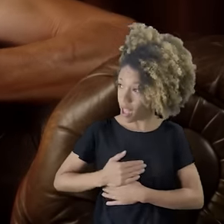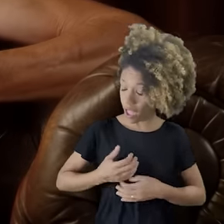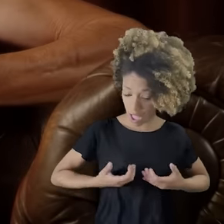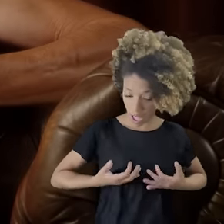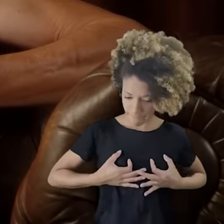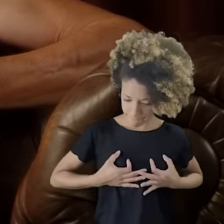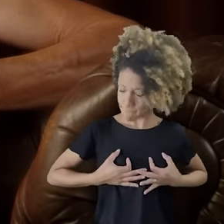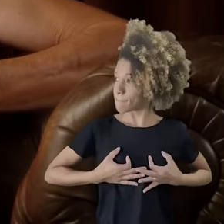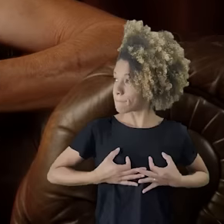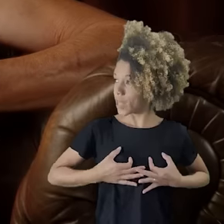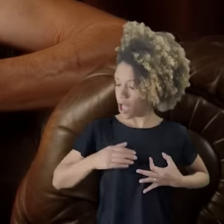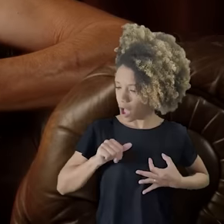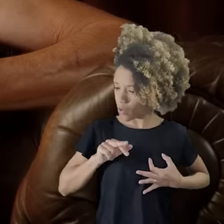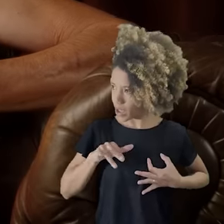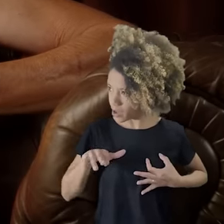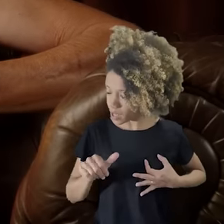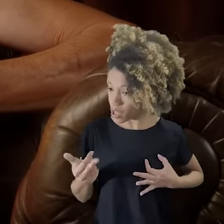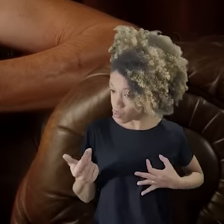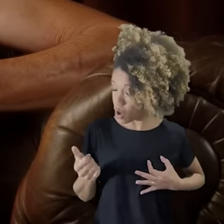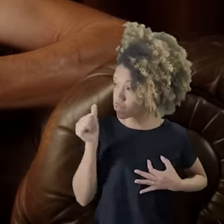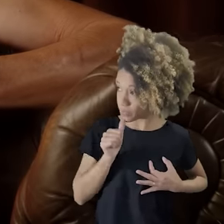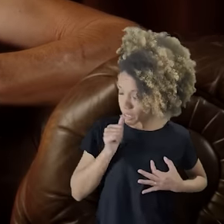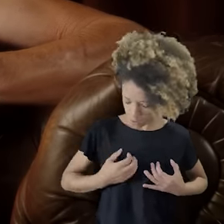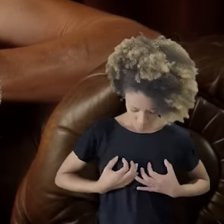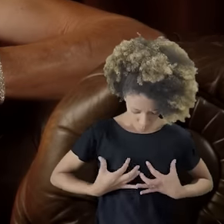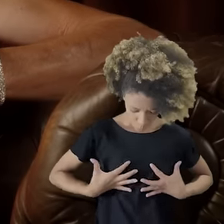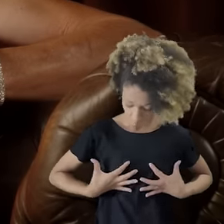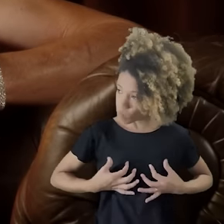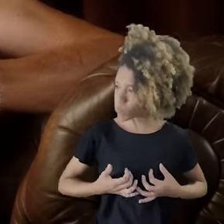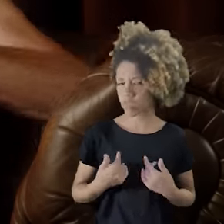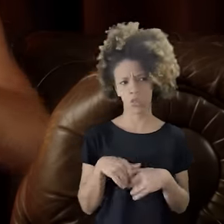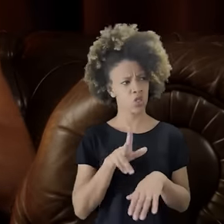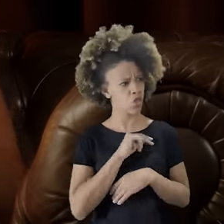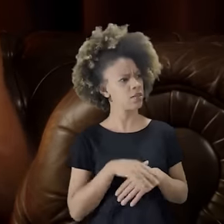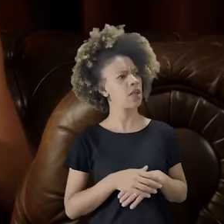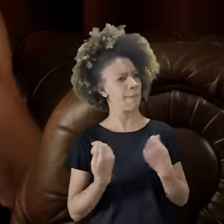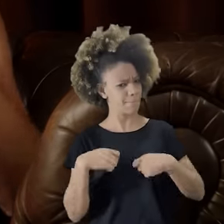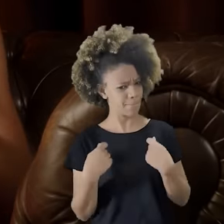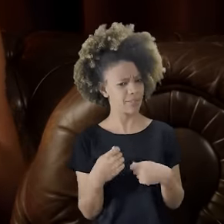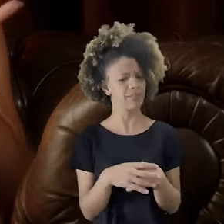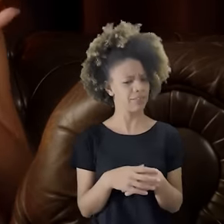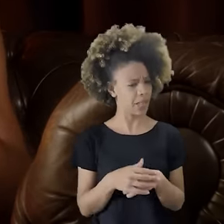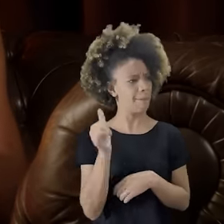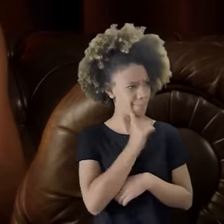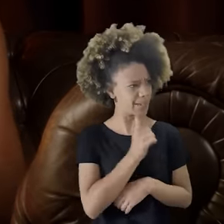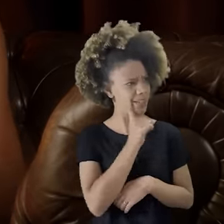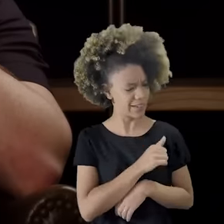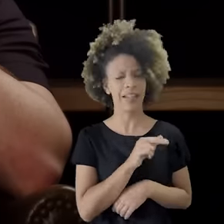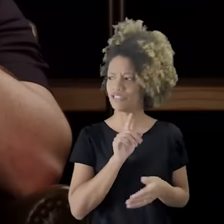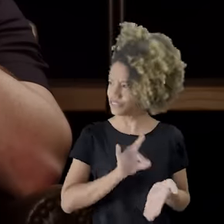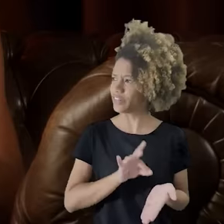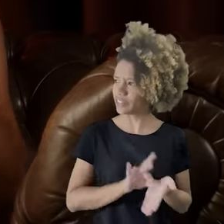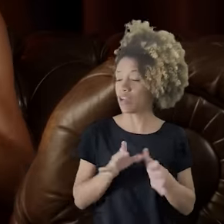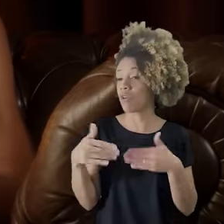ela ela aberta é igual de uma menina sabe então eu peguei e falei nossa eu tinha que ser mulher